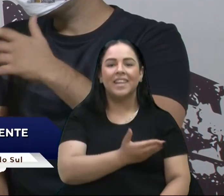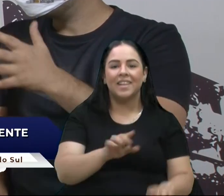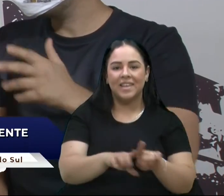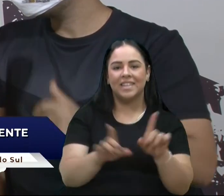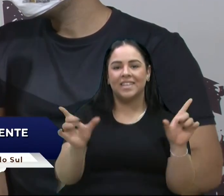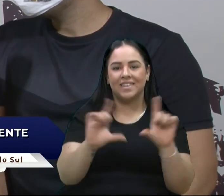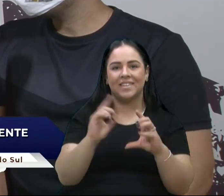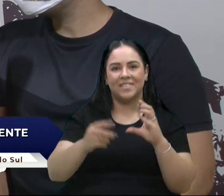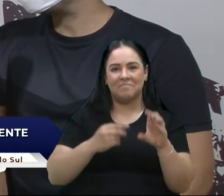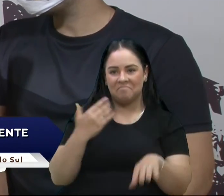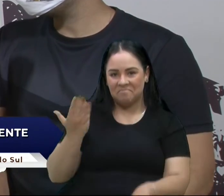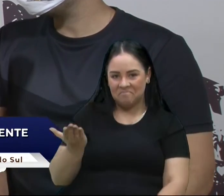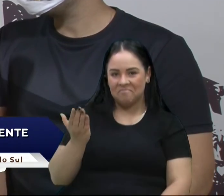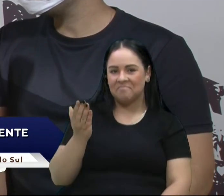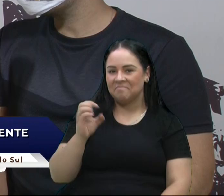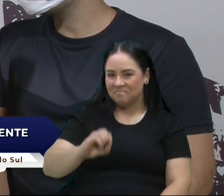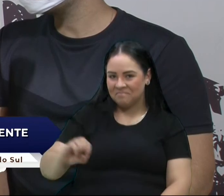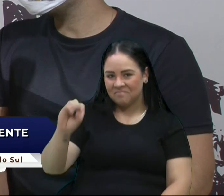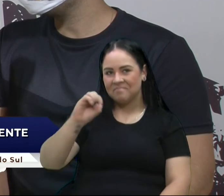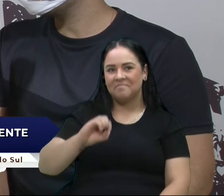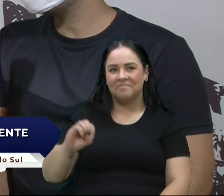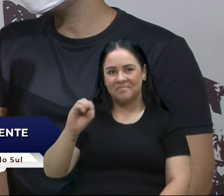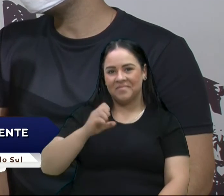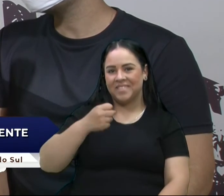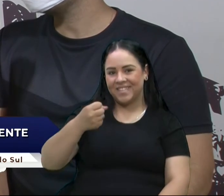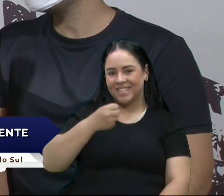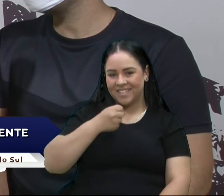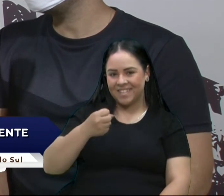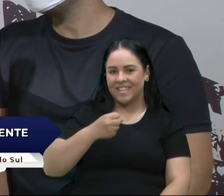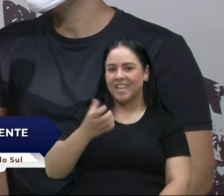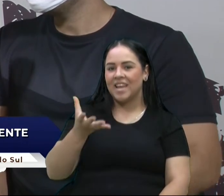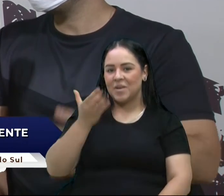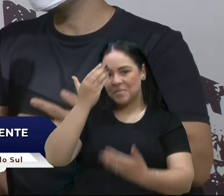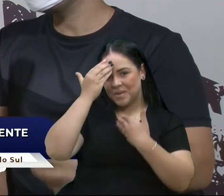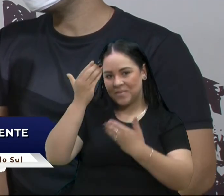Tu é uma guria espetacular, uma ótima jornalista,